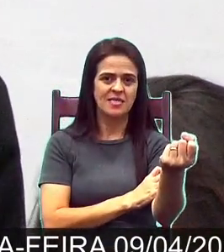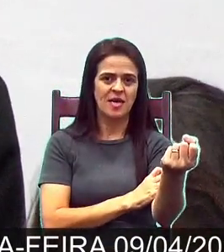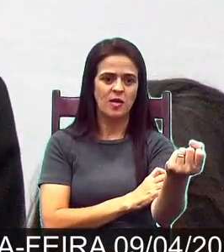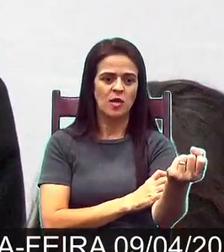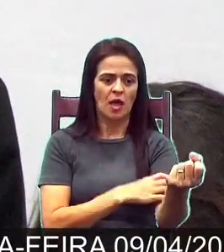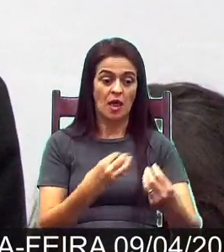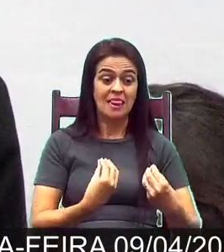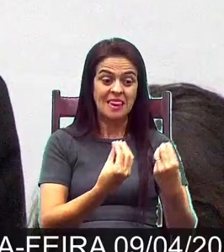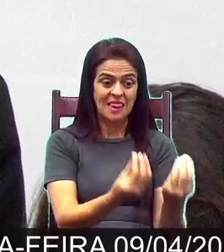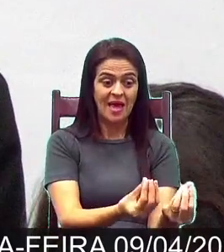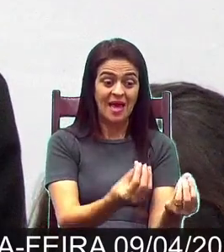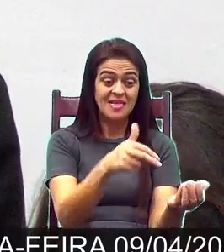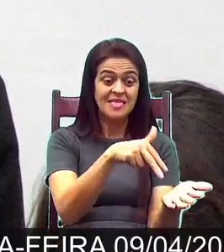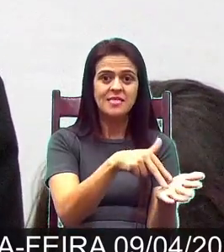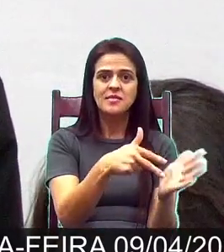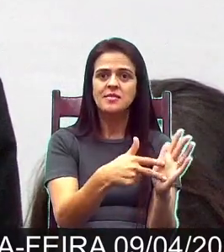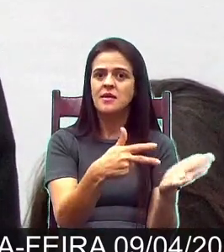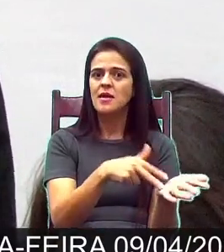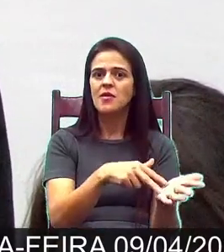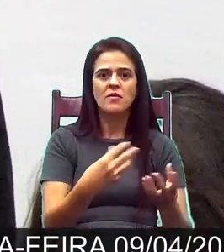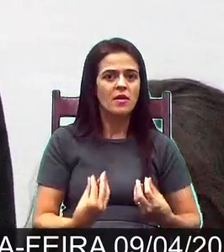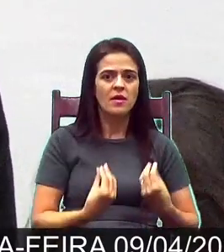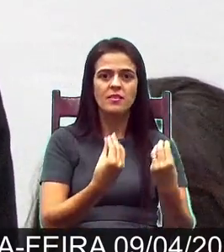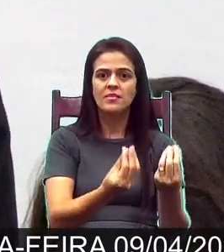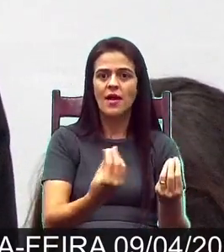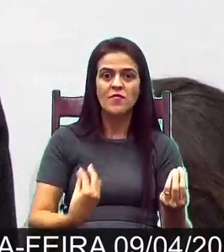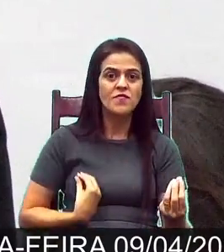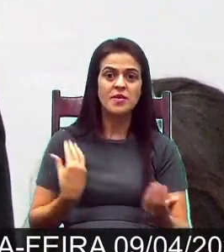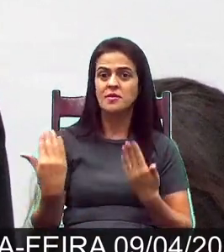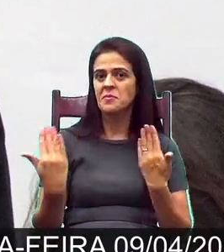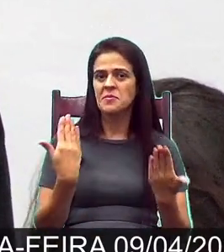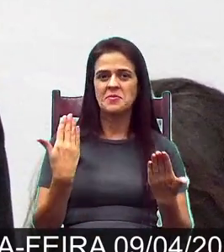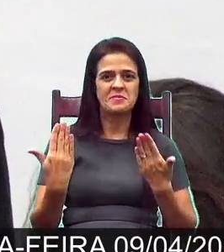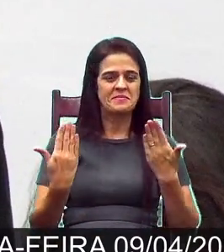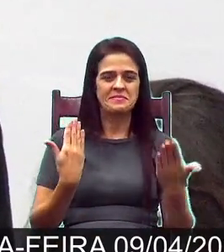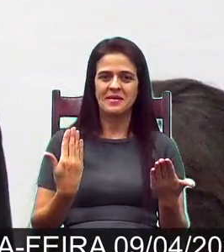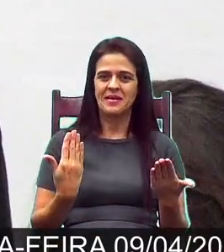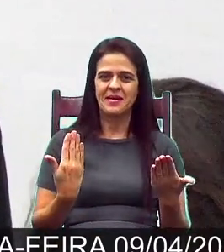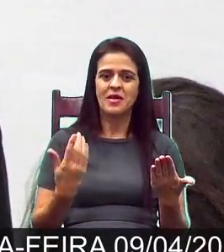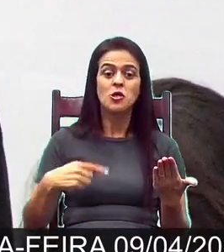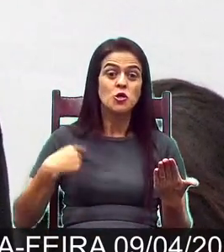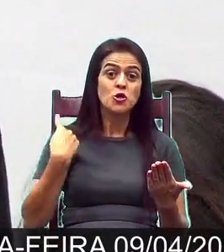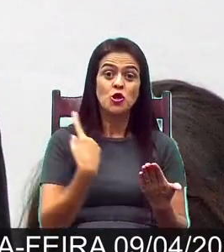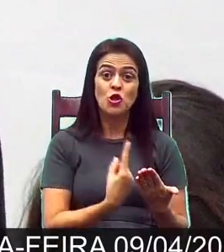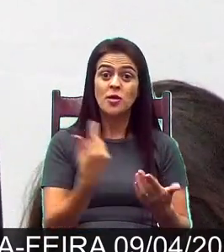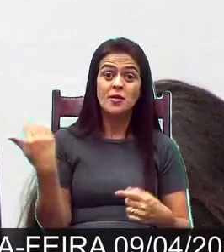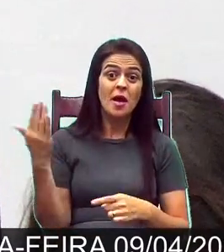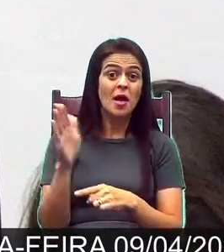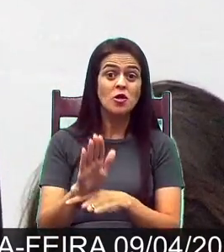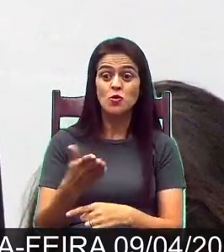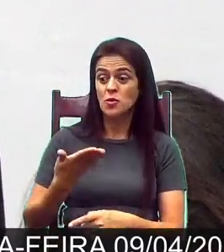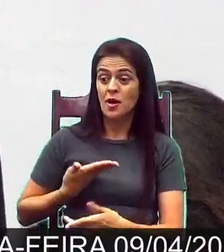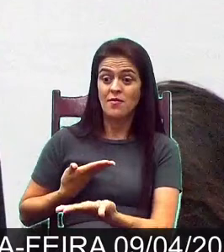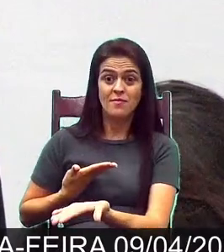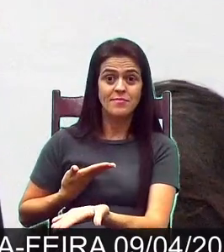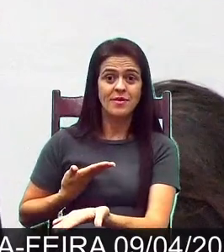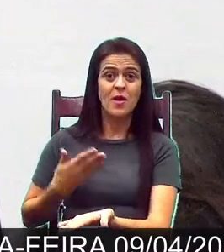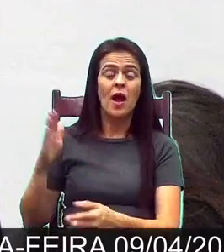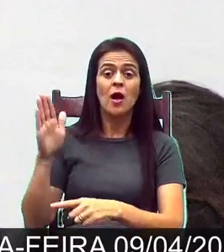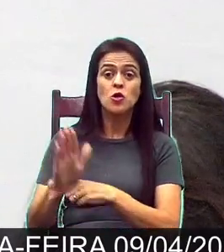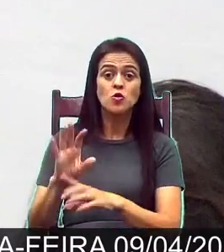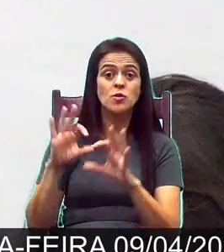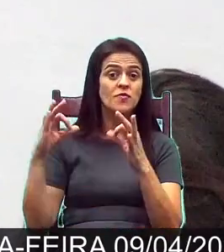que me antecederam, tem a disposição de ajudar o próximo, né? E parece, essas pessoas são